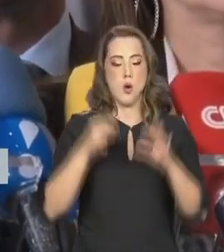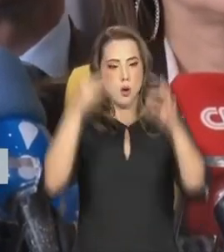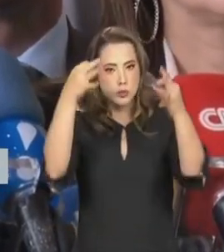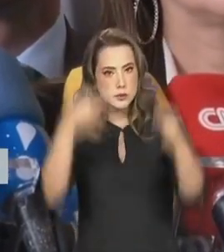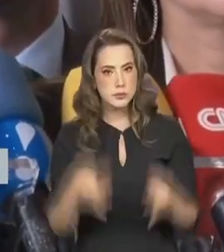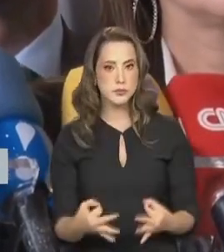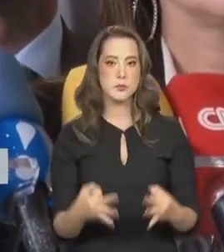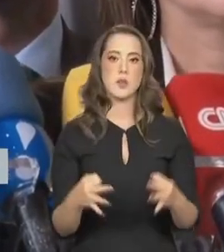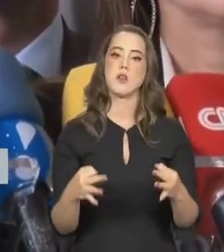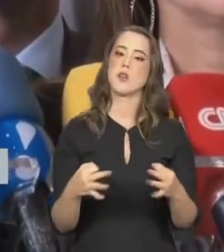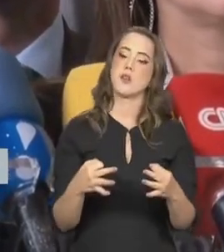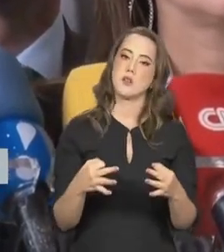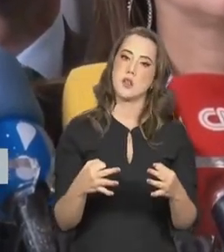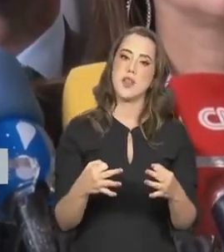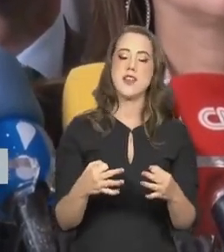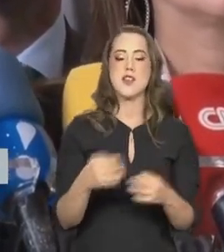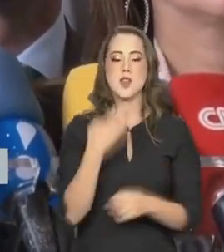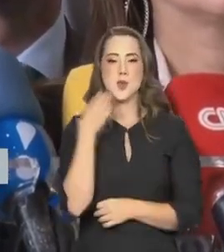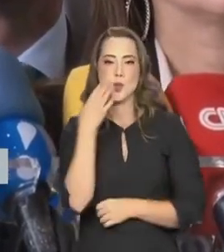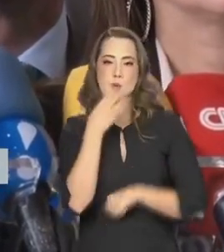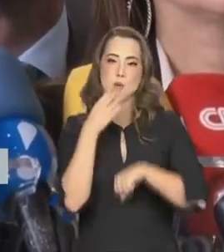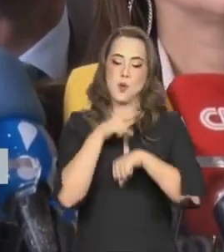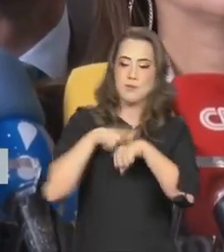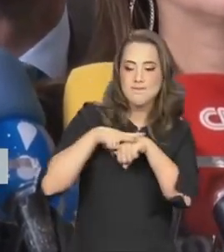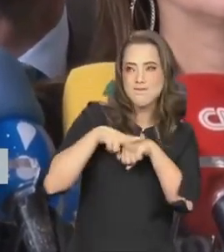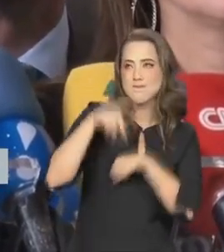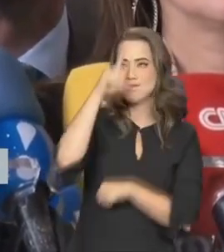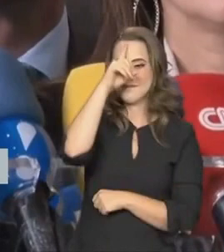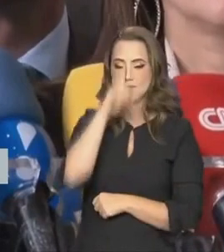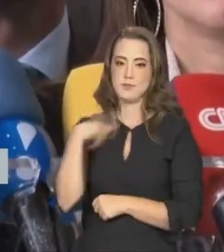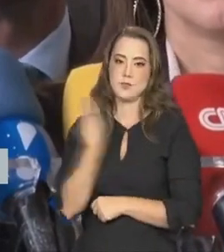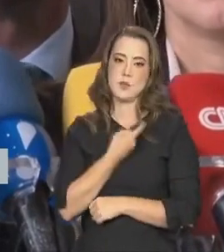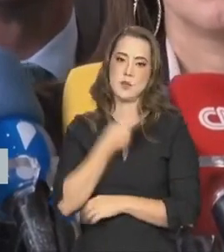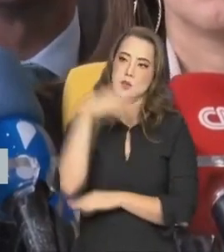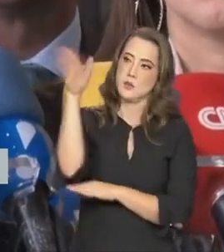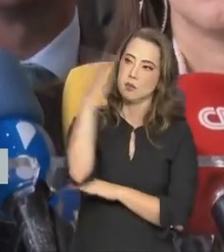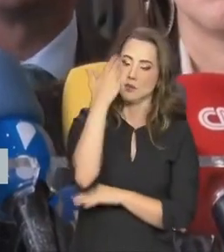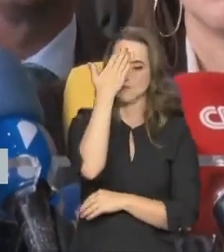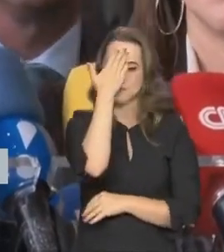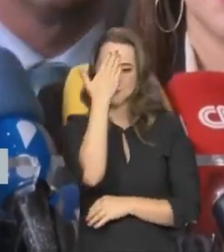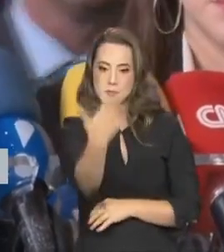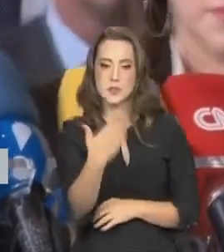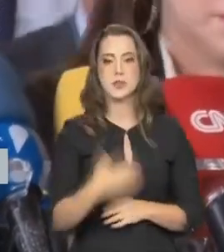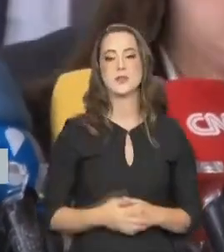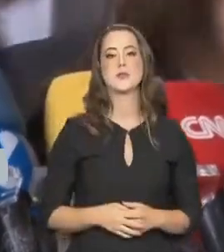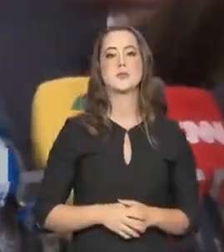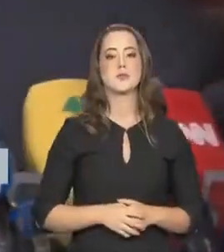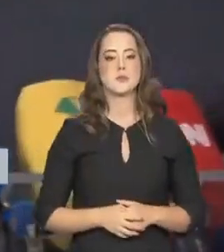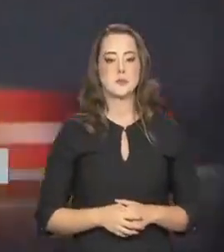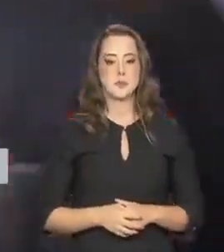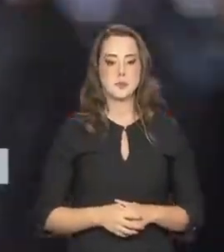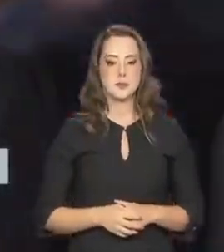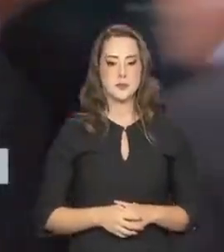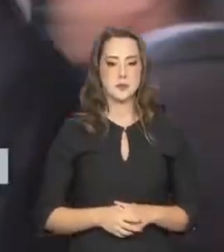honestidade e as cores verde e amarela da nossa bandeira. Muito obrigado. Presidente.